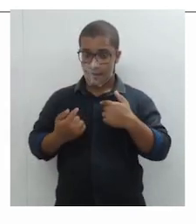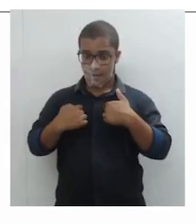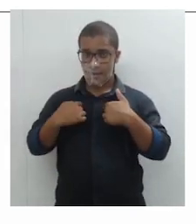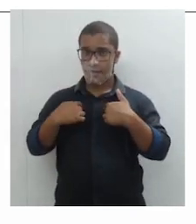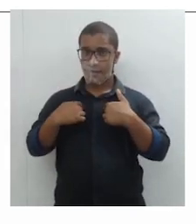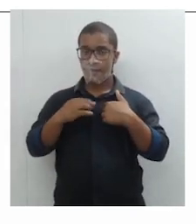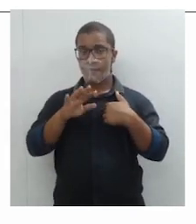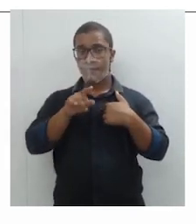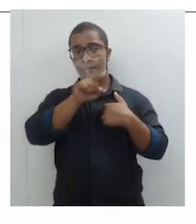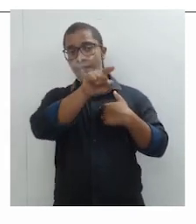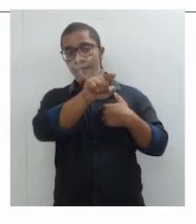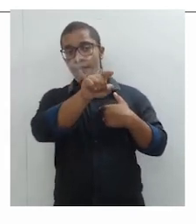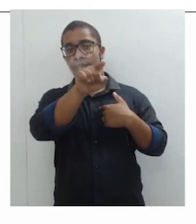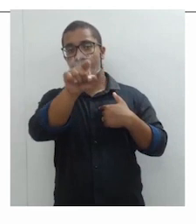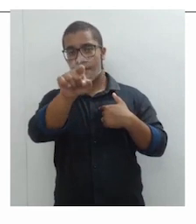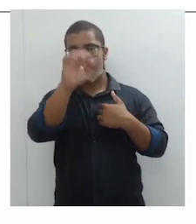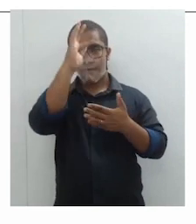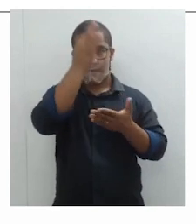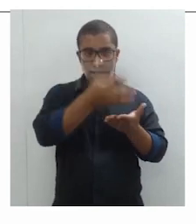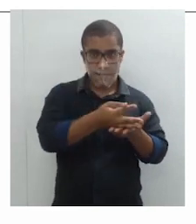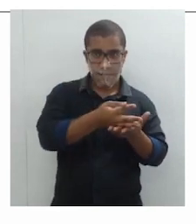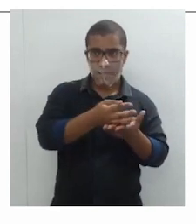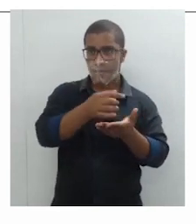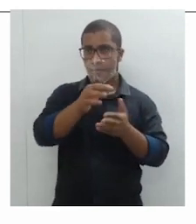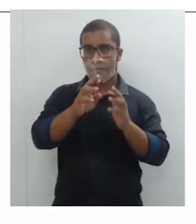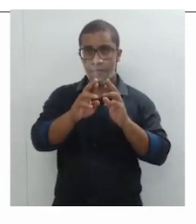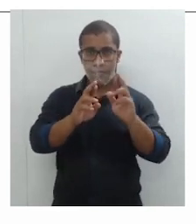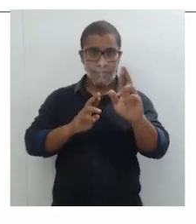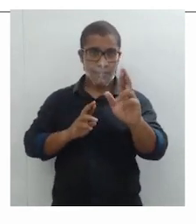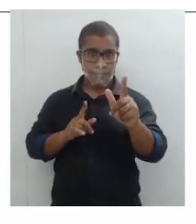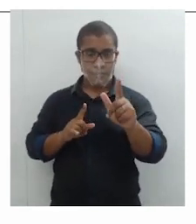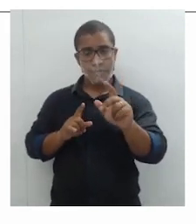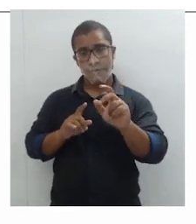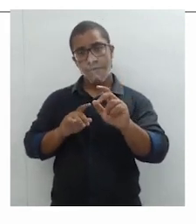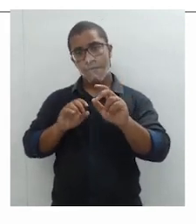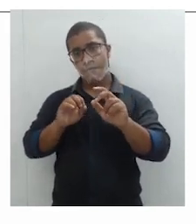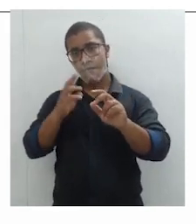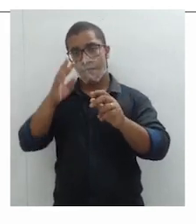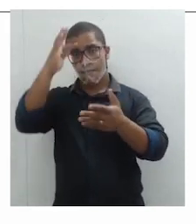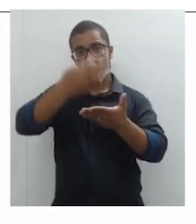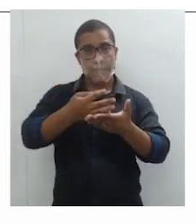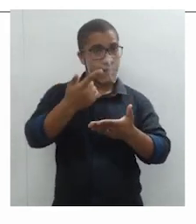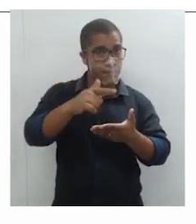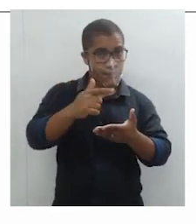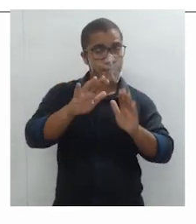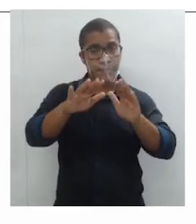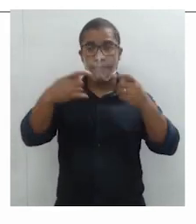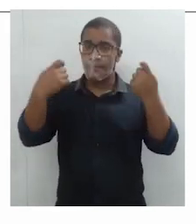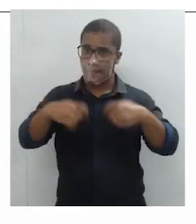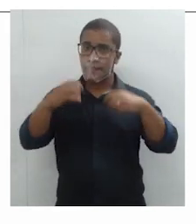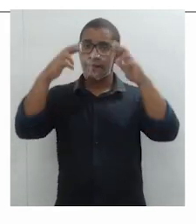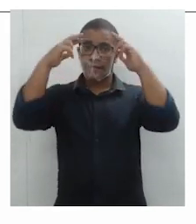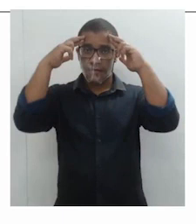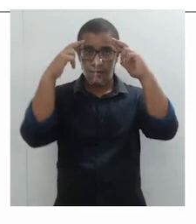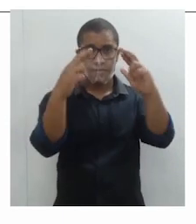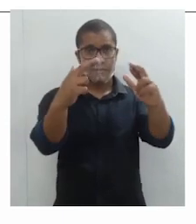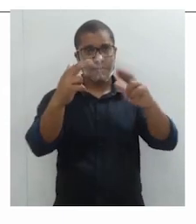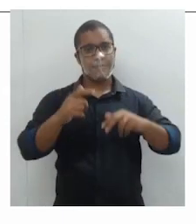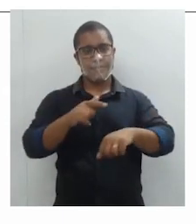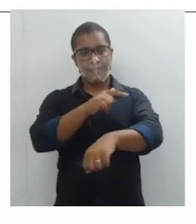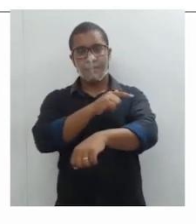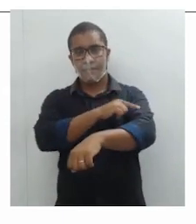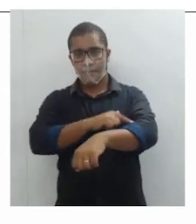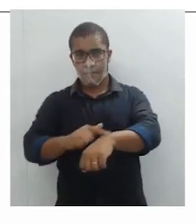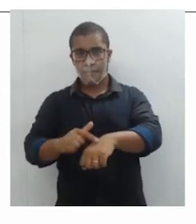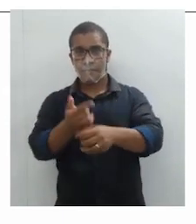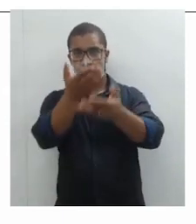outro a outra processo uma outra Fé ou não tem fé Mas merece o respeito à sua dignidade